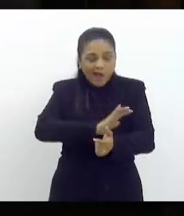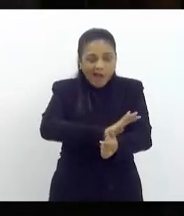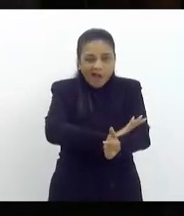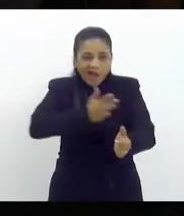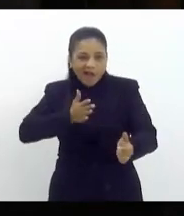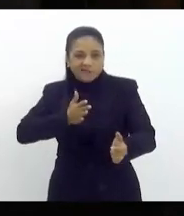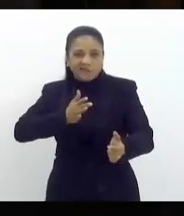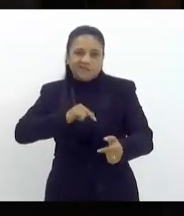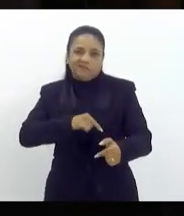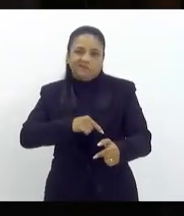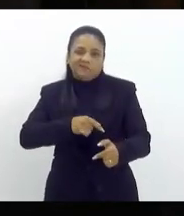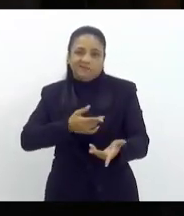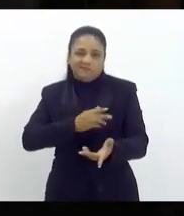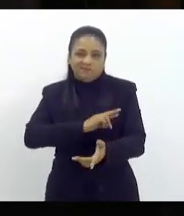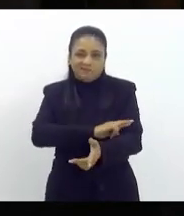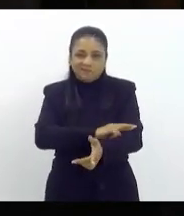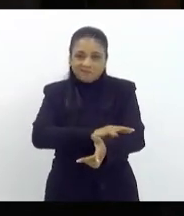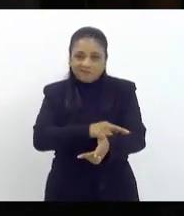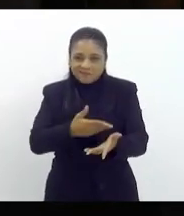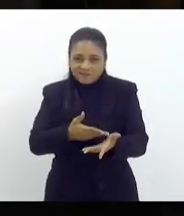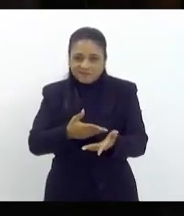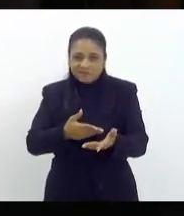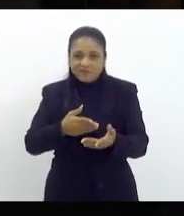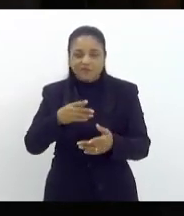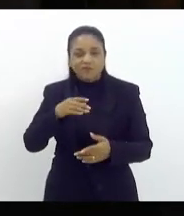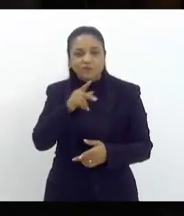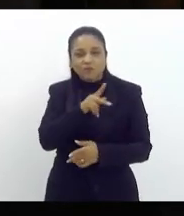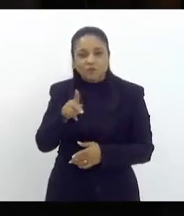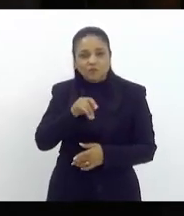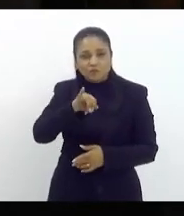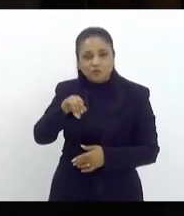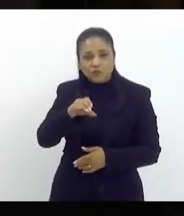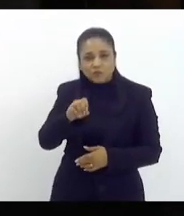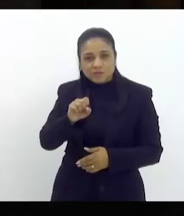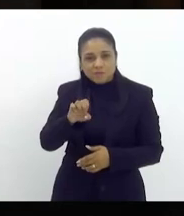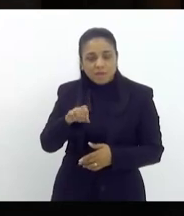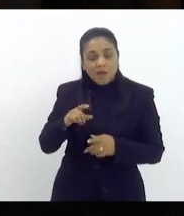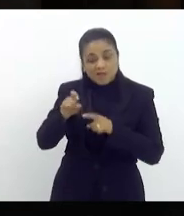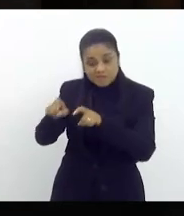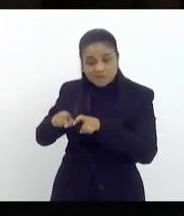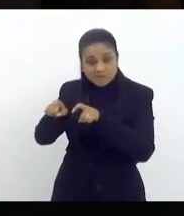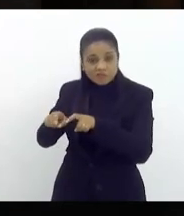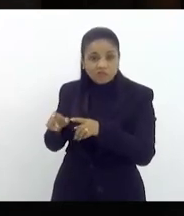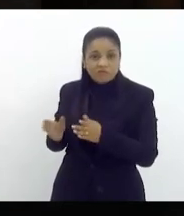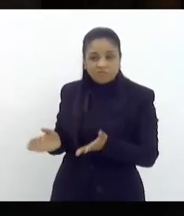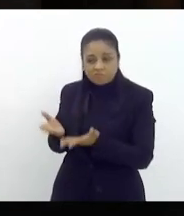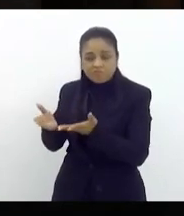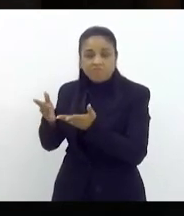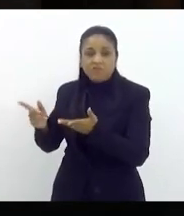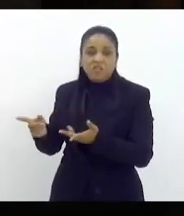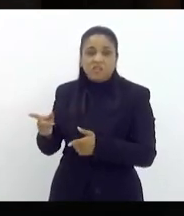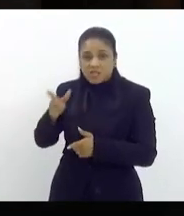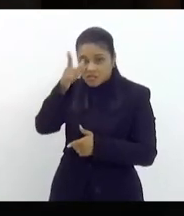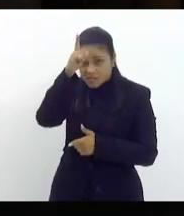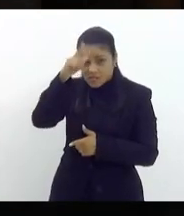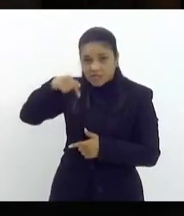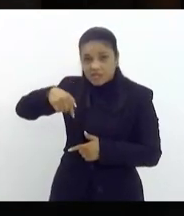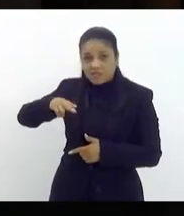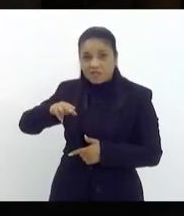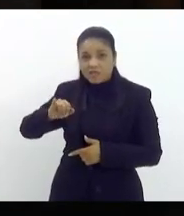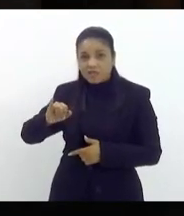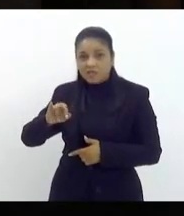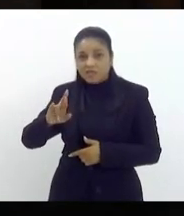querido professor Josemar a emenda de incentivo a agricultores familiares inclusive quilombolas o auxílio